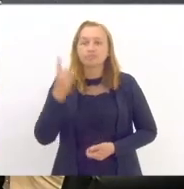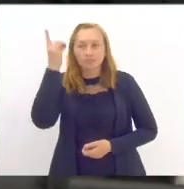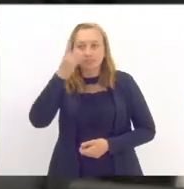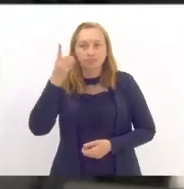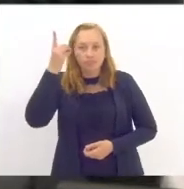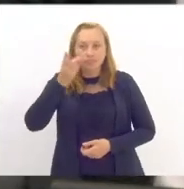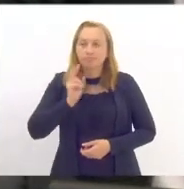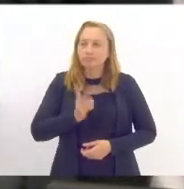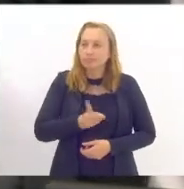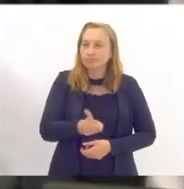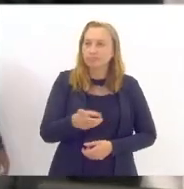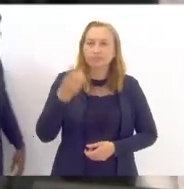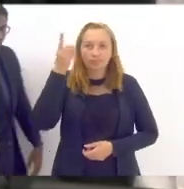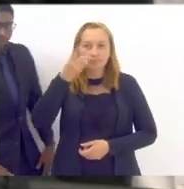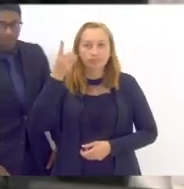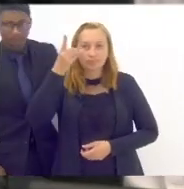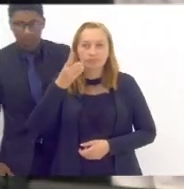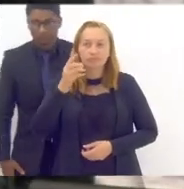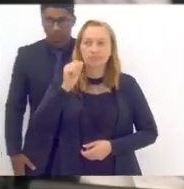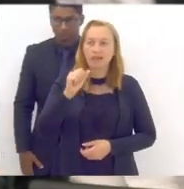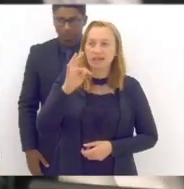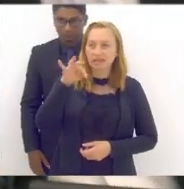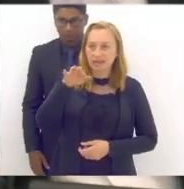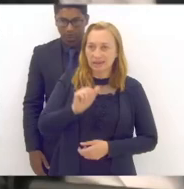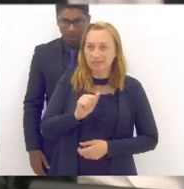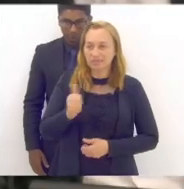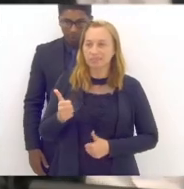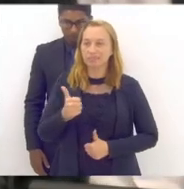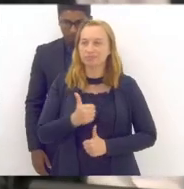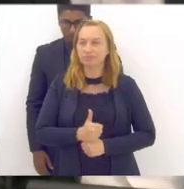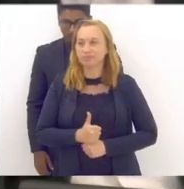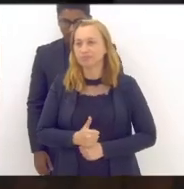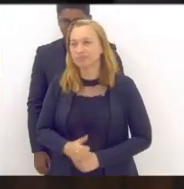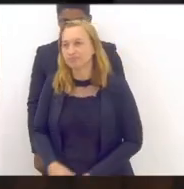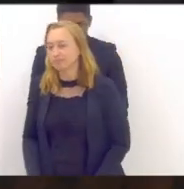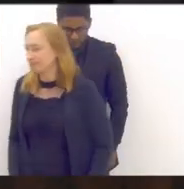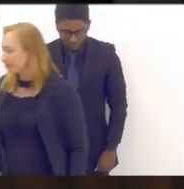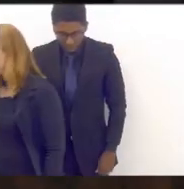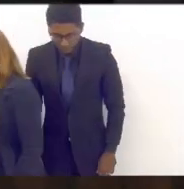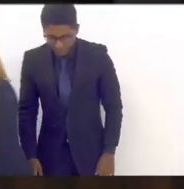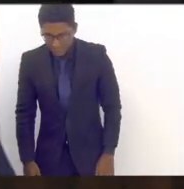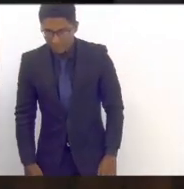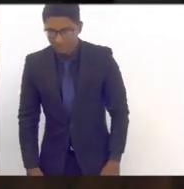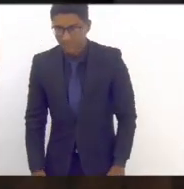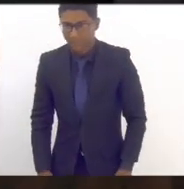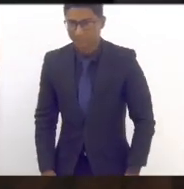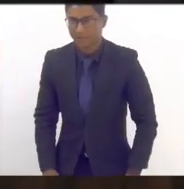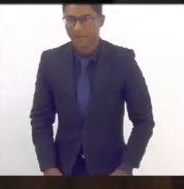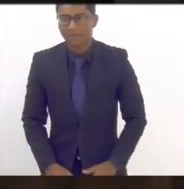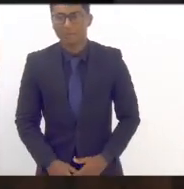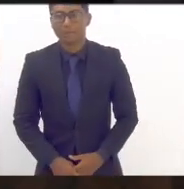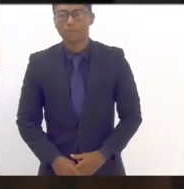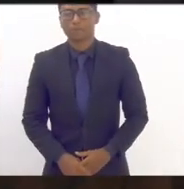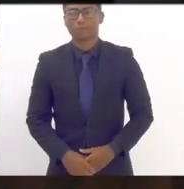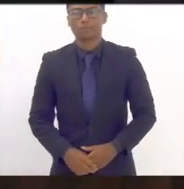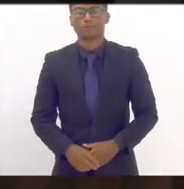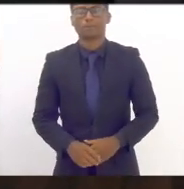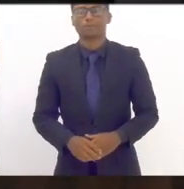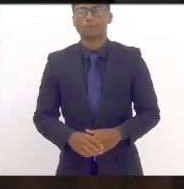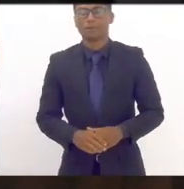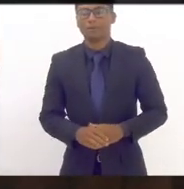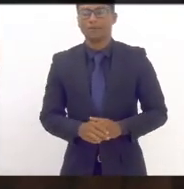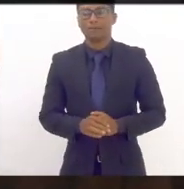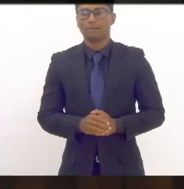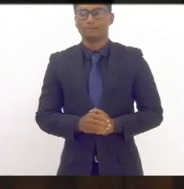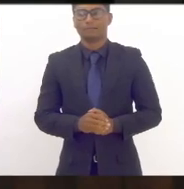deputado, sempre deputado, nosso querido Átila Nunes, a deputada Franciane,